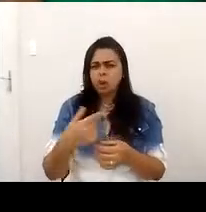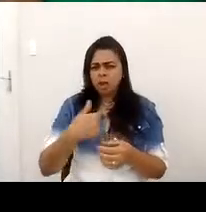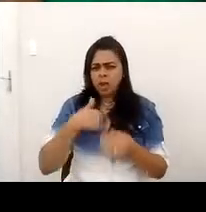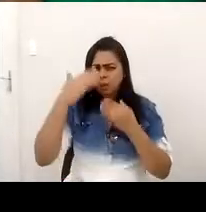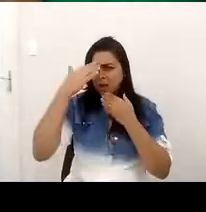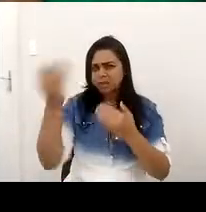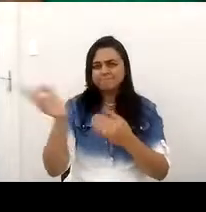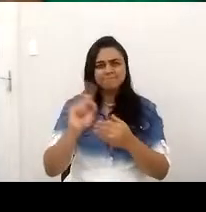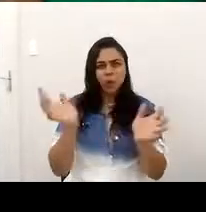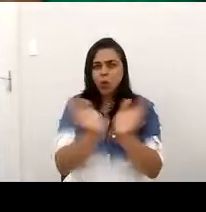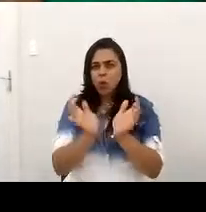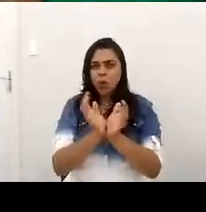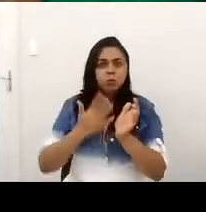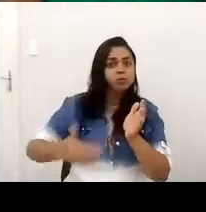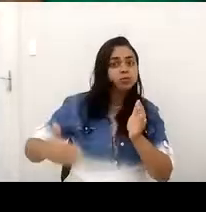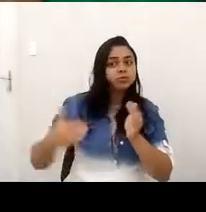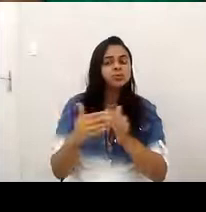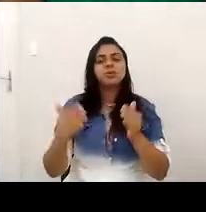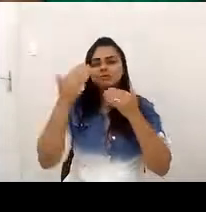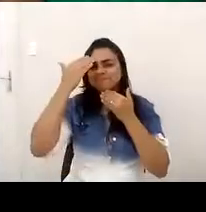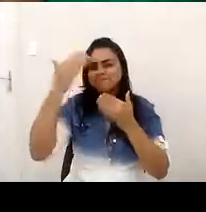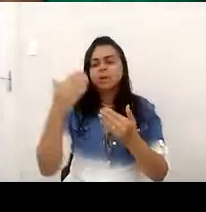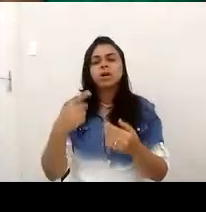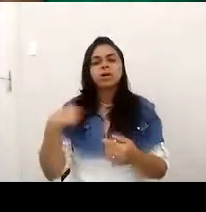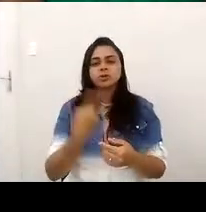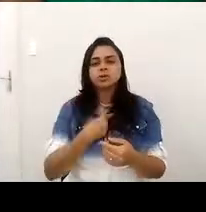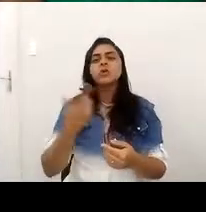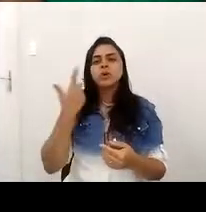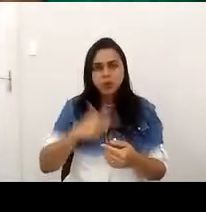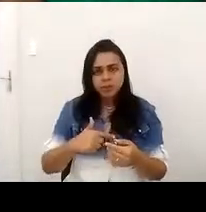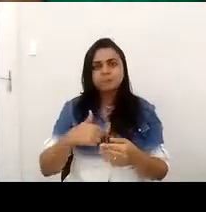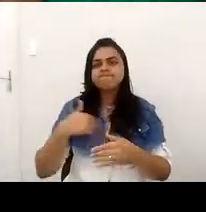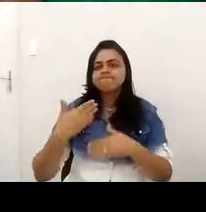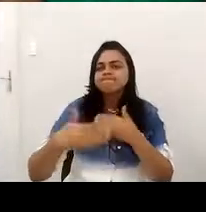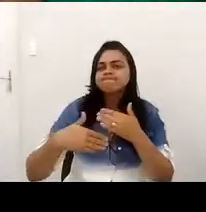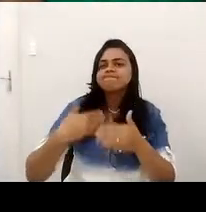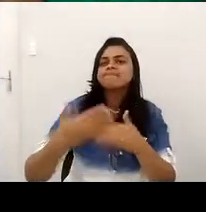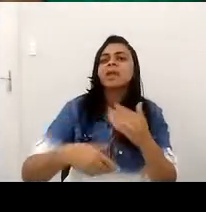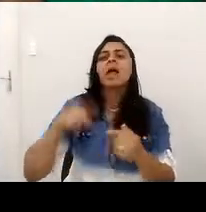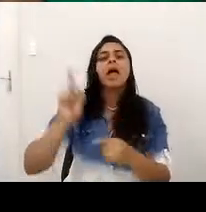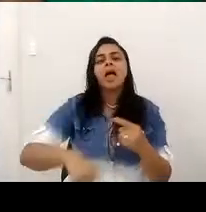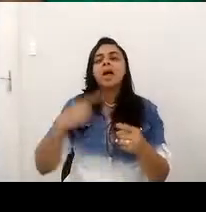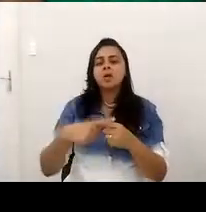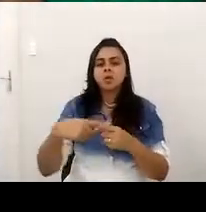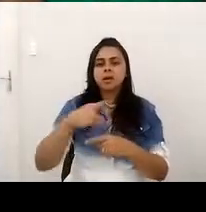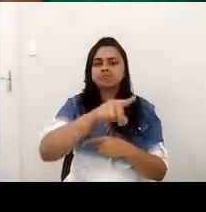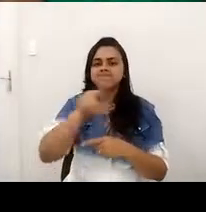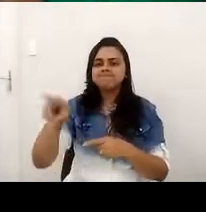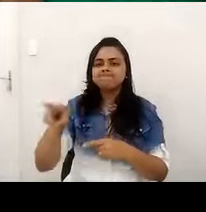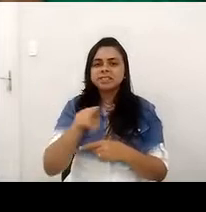Se a gente está conseguindo caminhar, isso aí é mérito de vocês, porque a gente chegou aqui muito